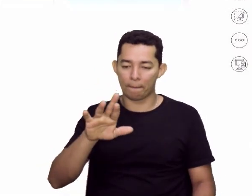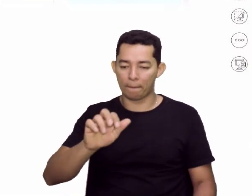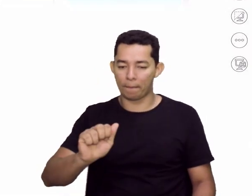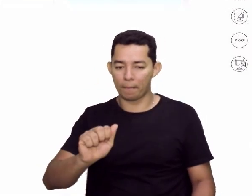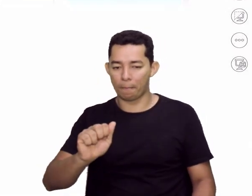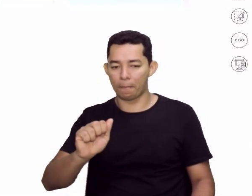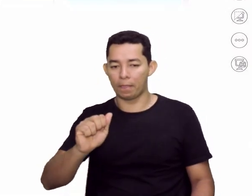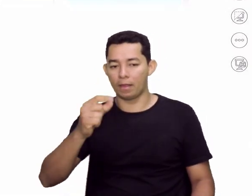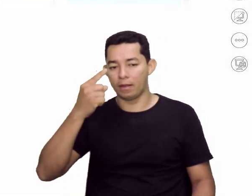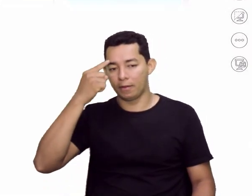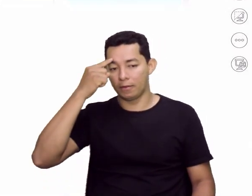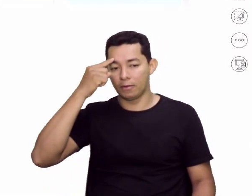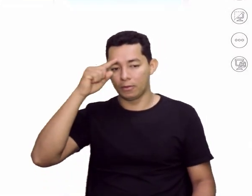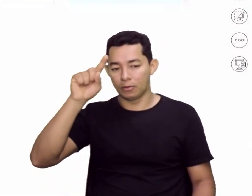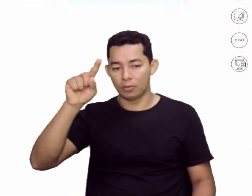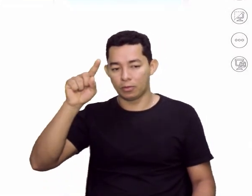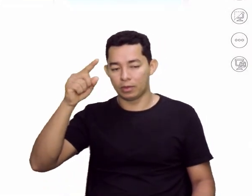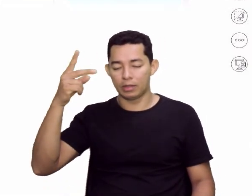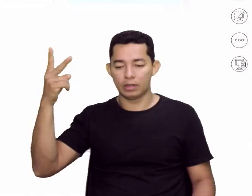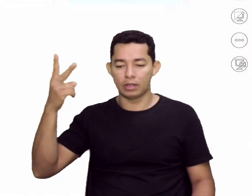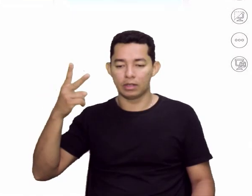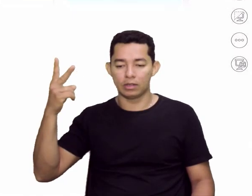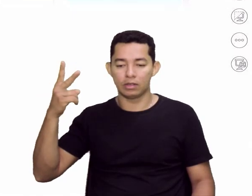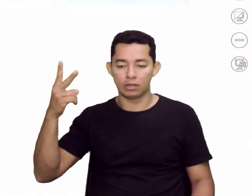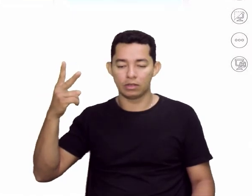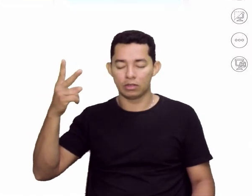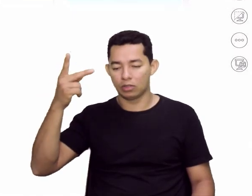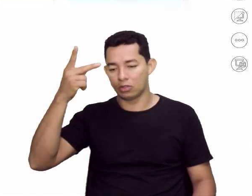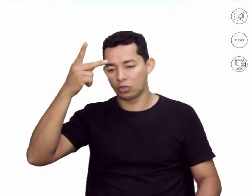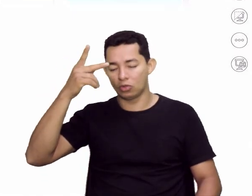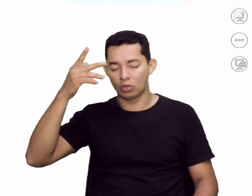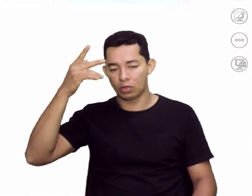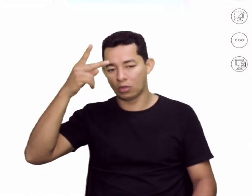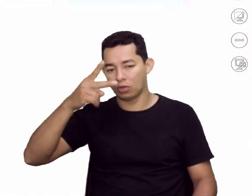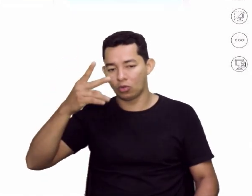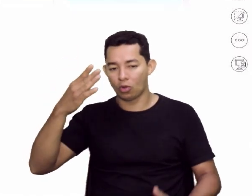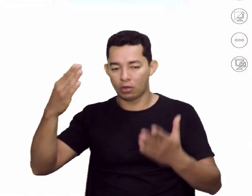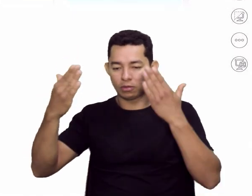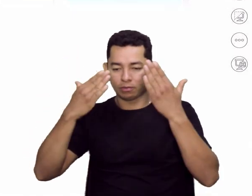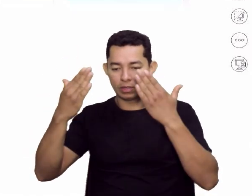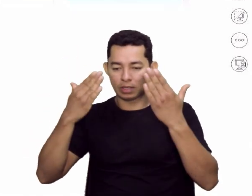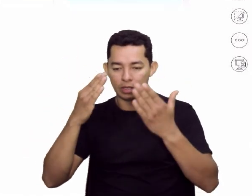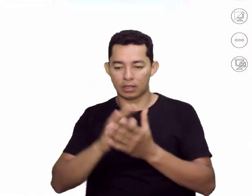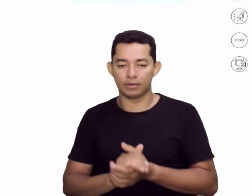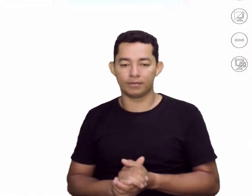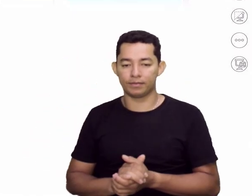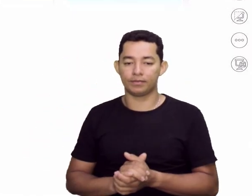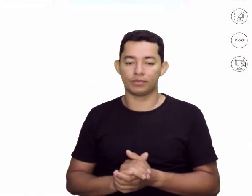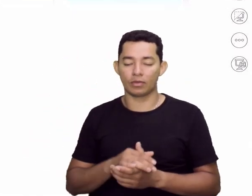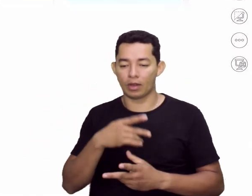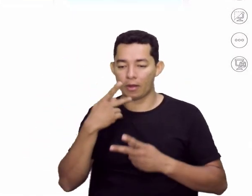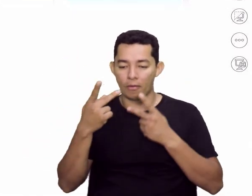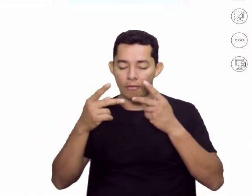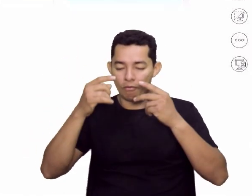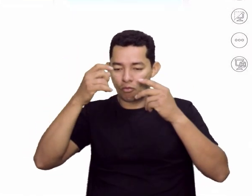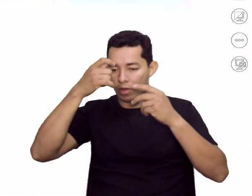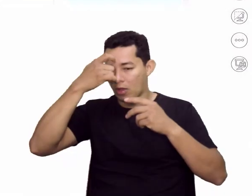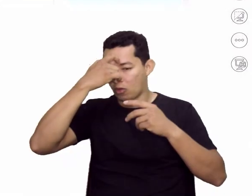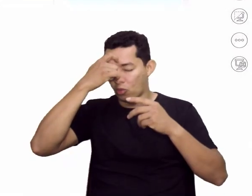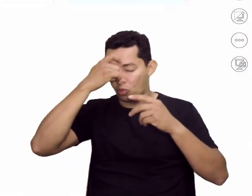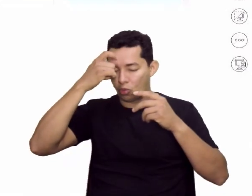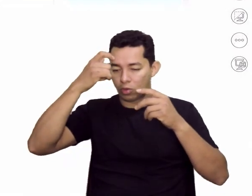Jung e Sigmund Freud, no que se refere ao mito, à memória e ao inconsciente, aos